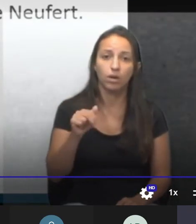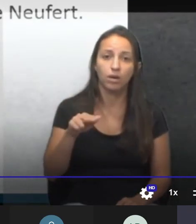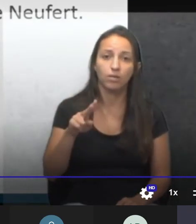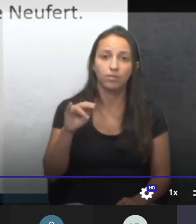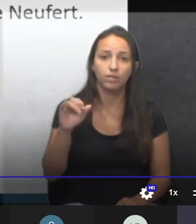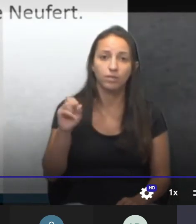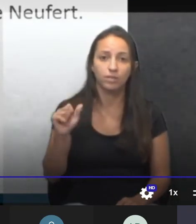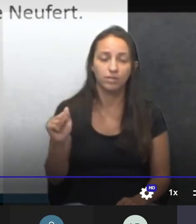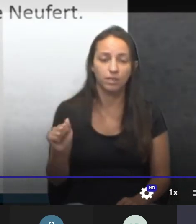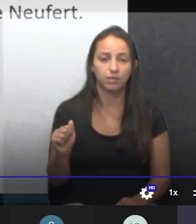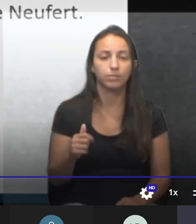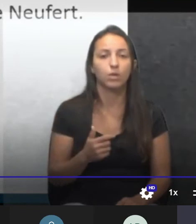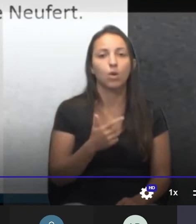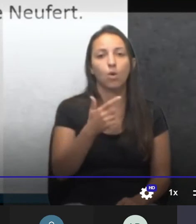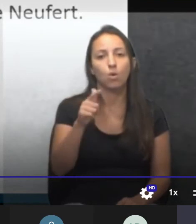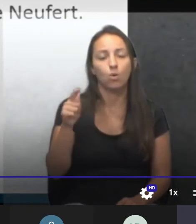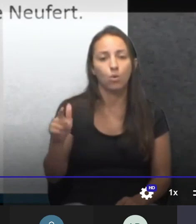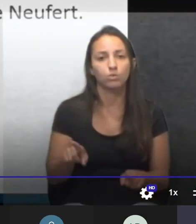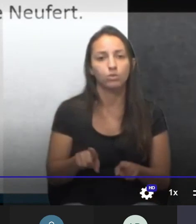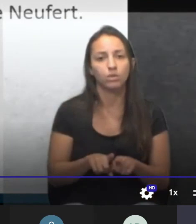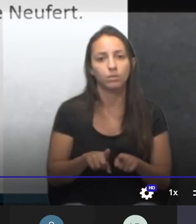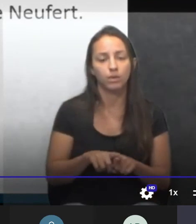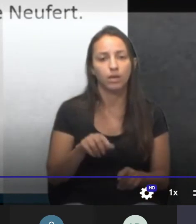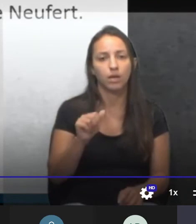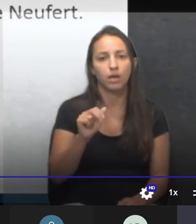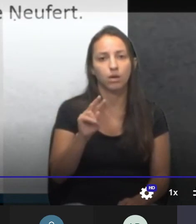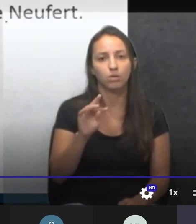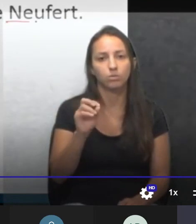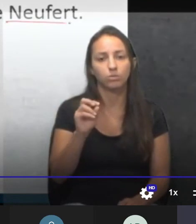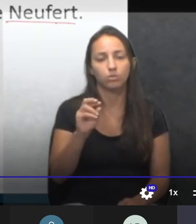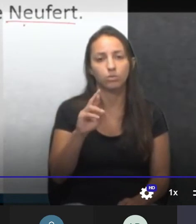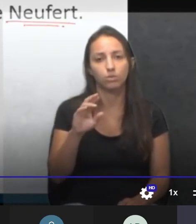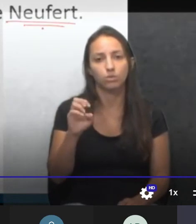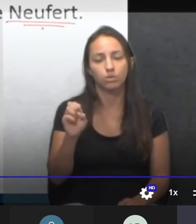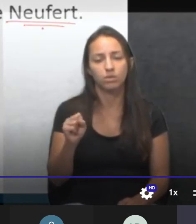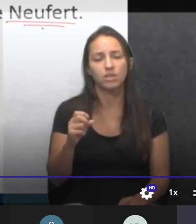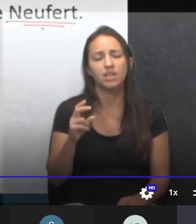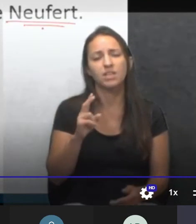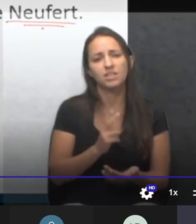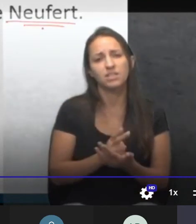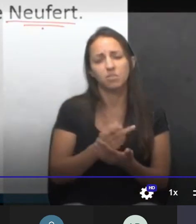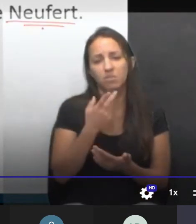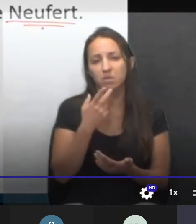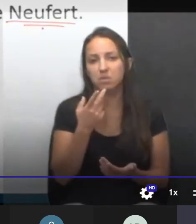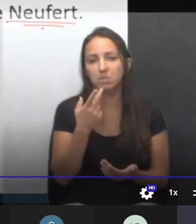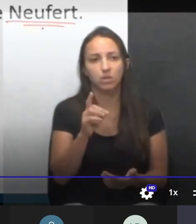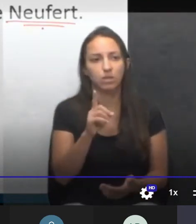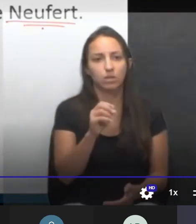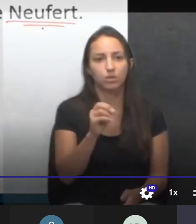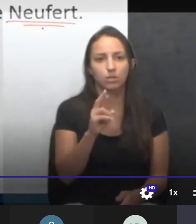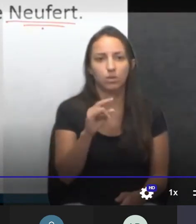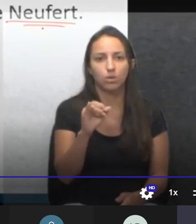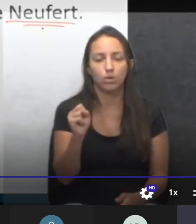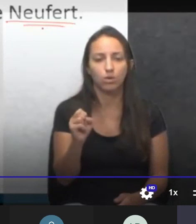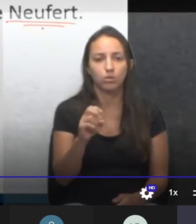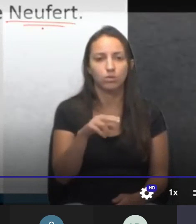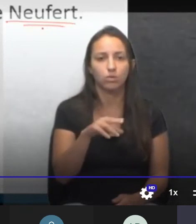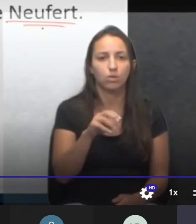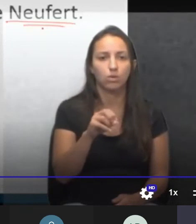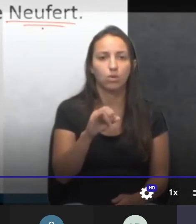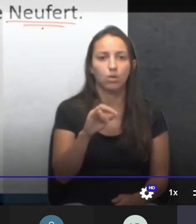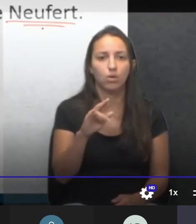tá? Consulte outros autores, nós sempre falamos aqui da professora Doris, do Neuffer e tantos outros que você também